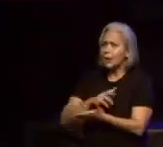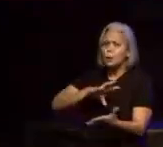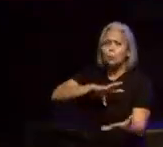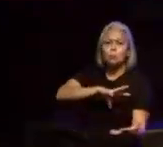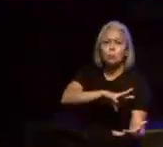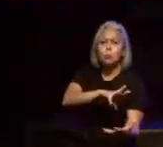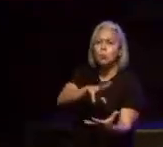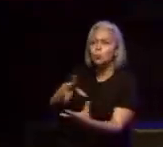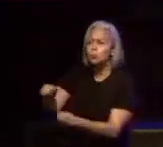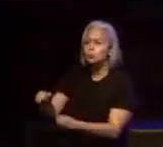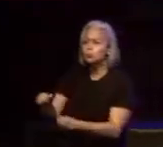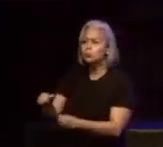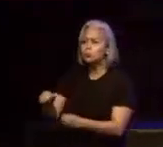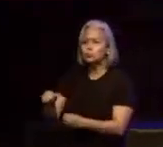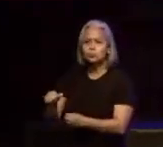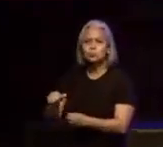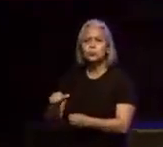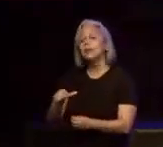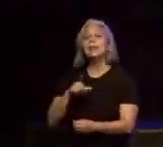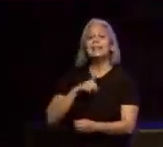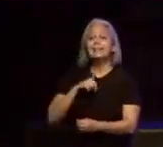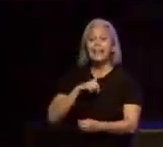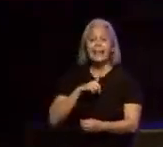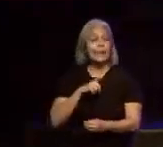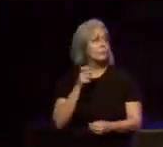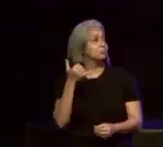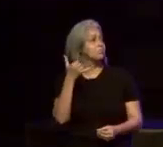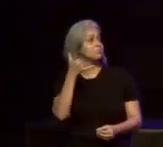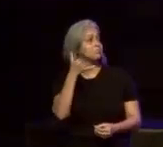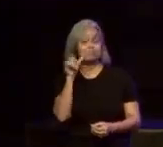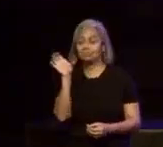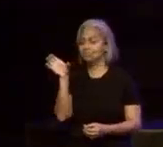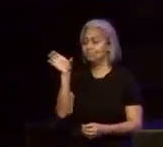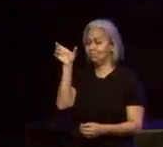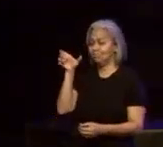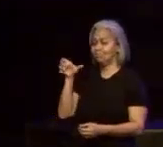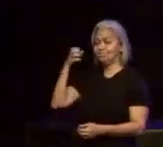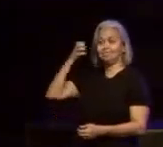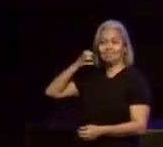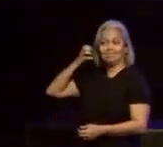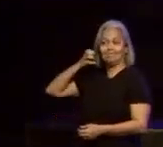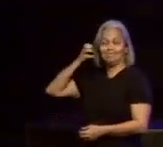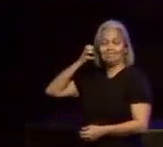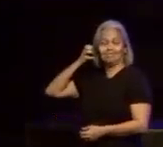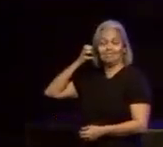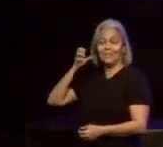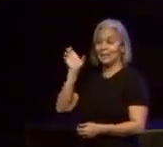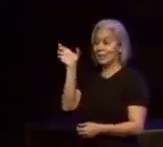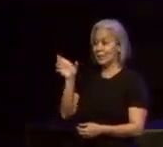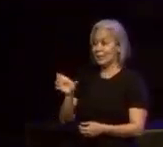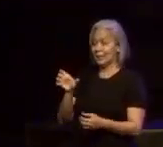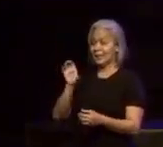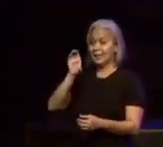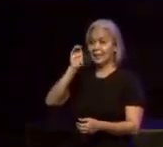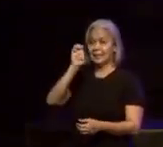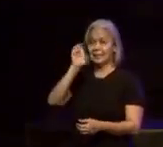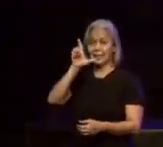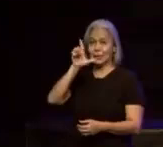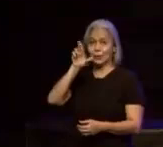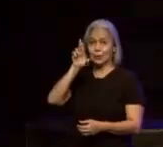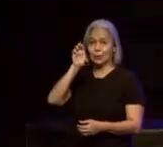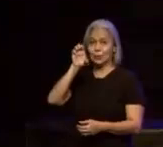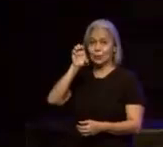mundo no planeta tem algo semelhante a isso. E você consegue falar, enviar vídeo, enviar dados, e